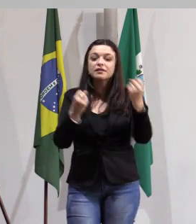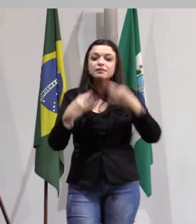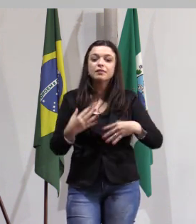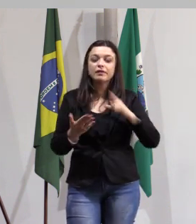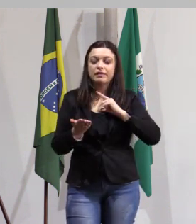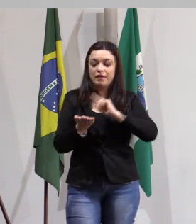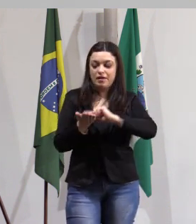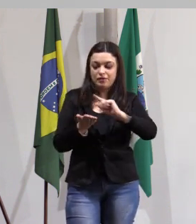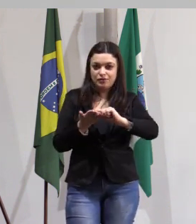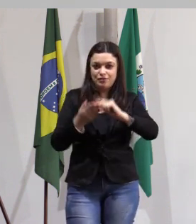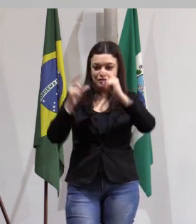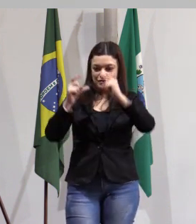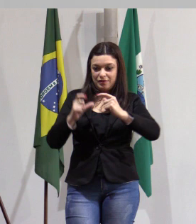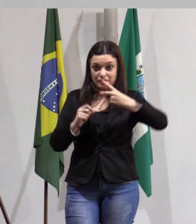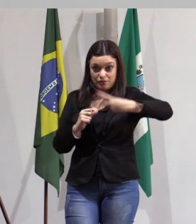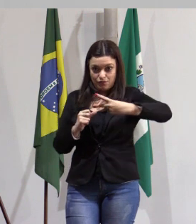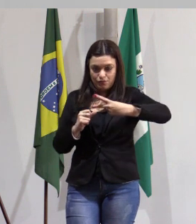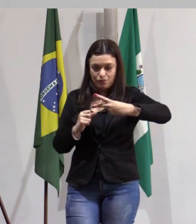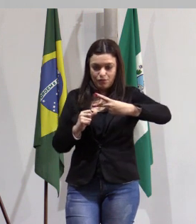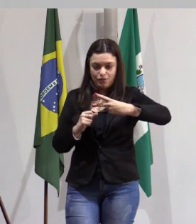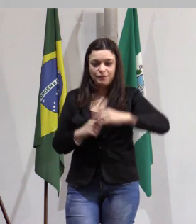2º.